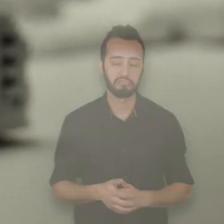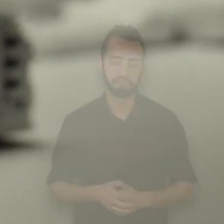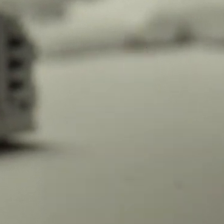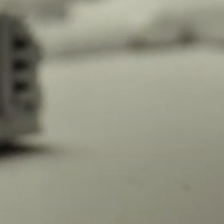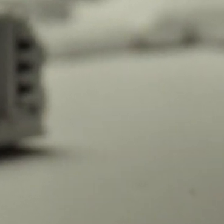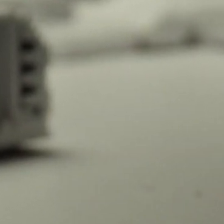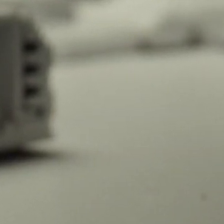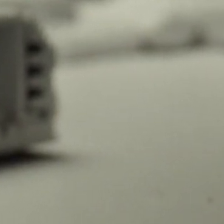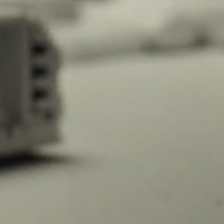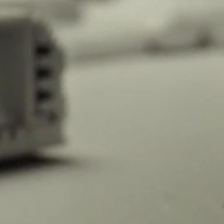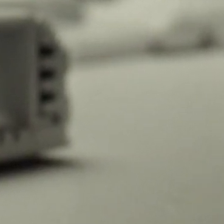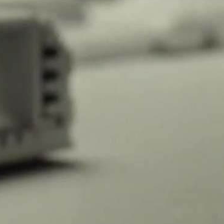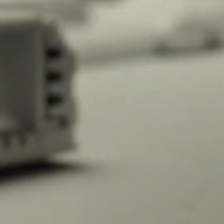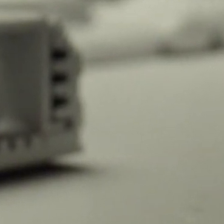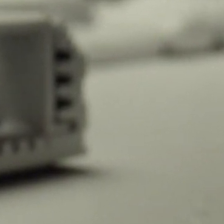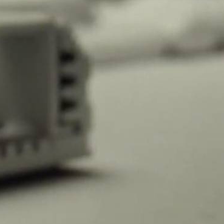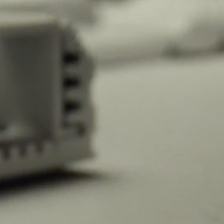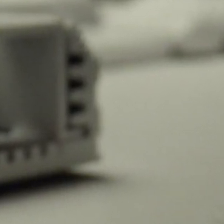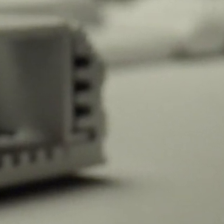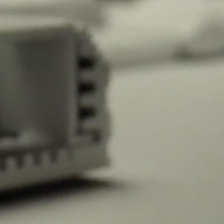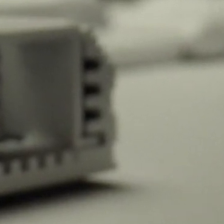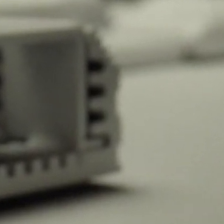ganho com isso.